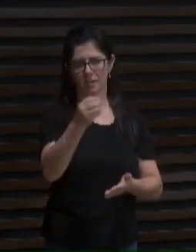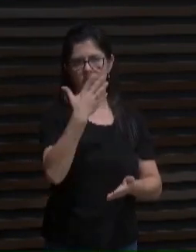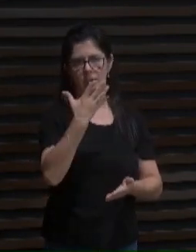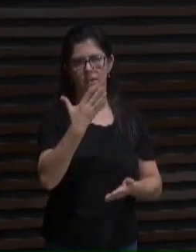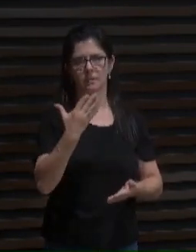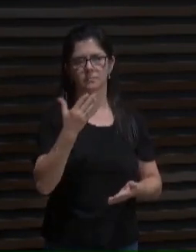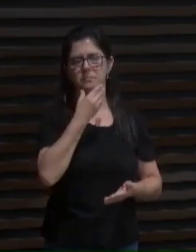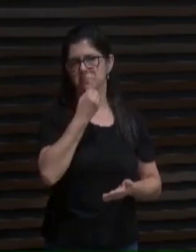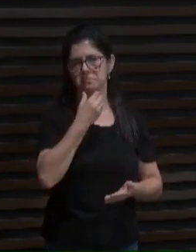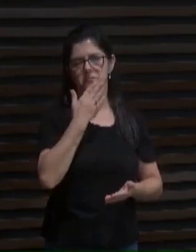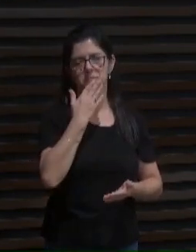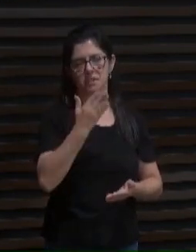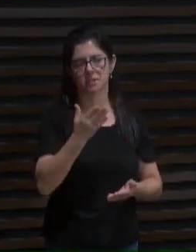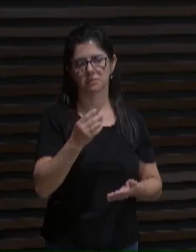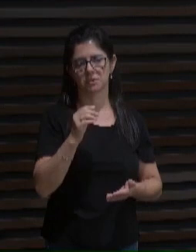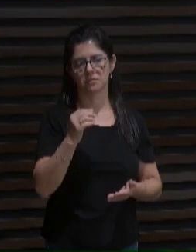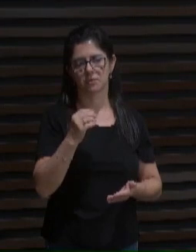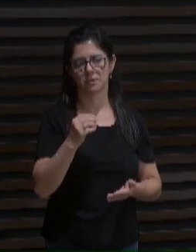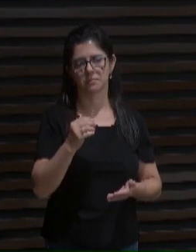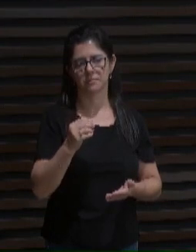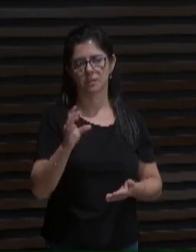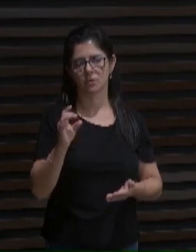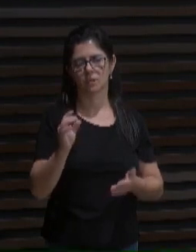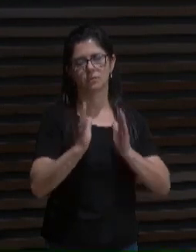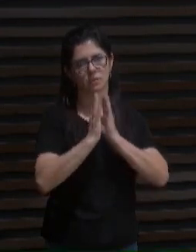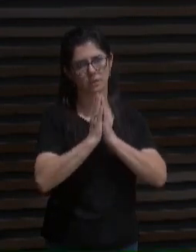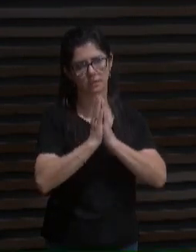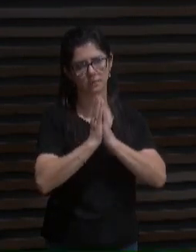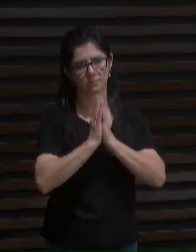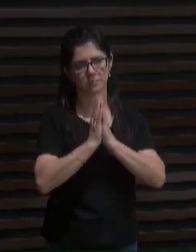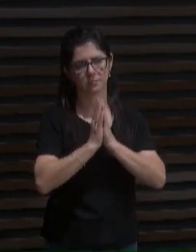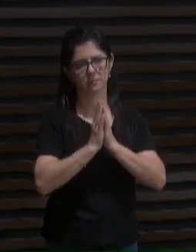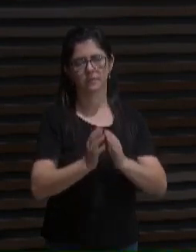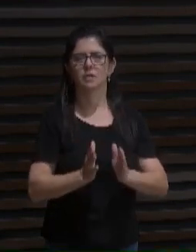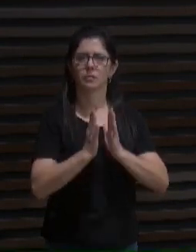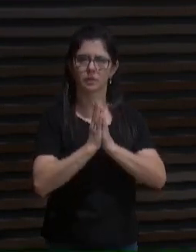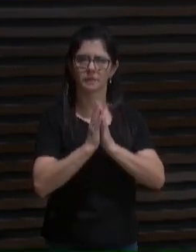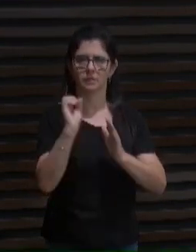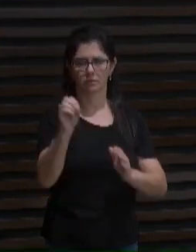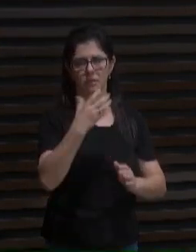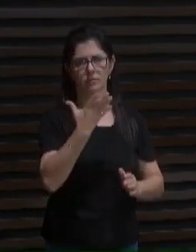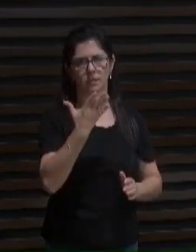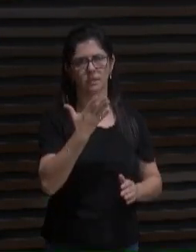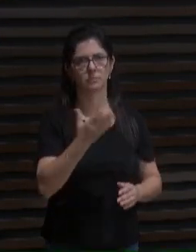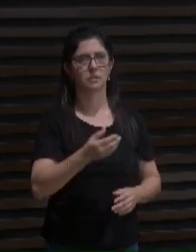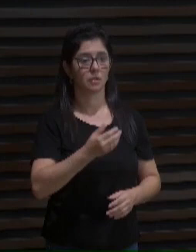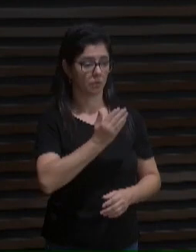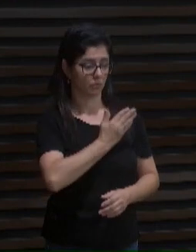homem tão bem quanto a oração. A oração revela o que o coração